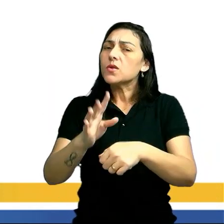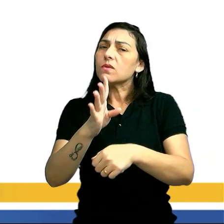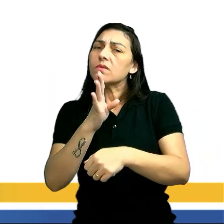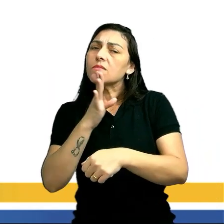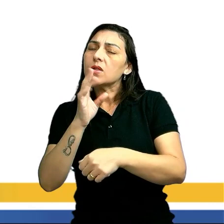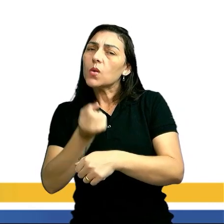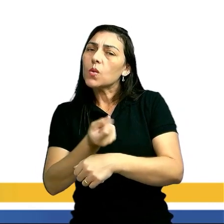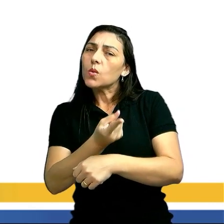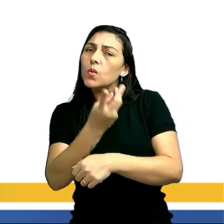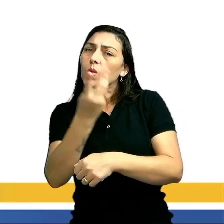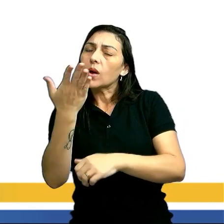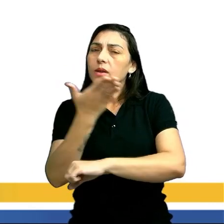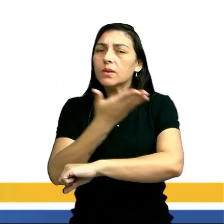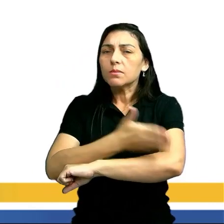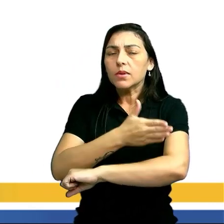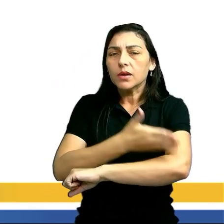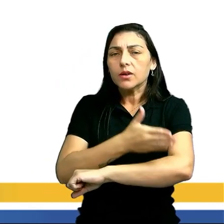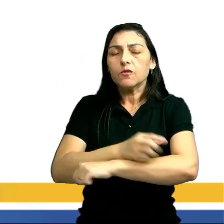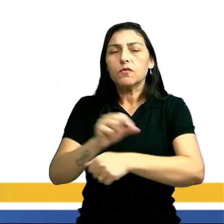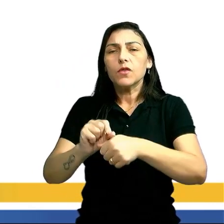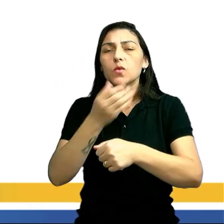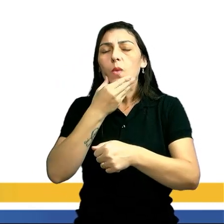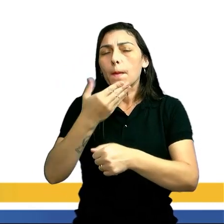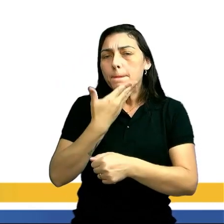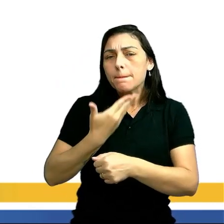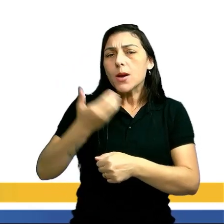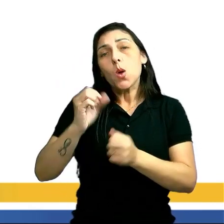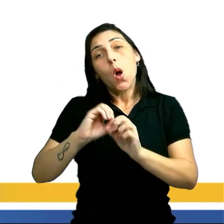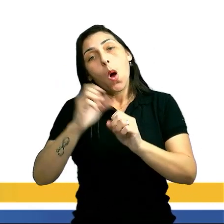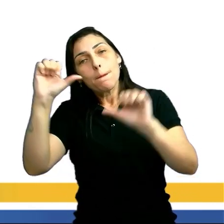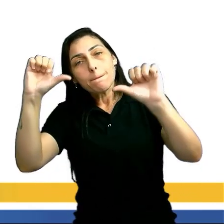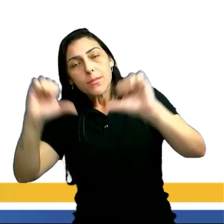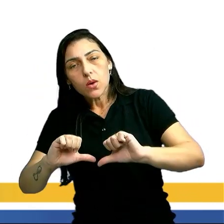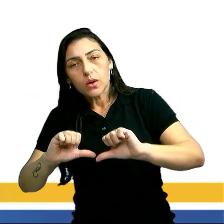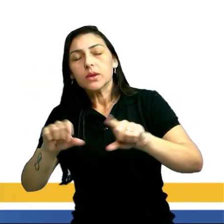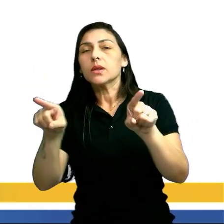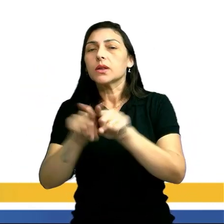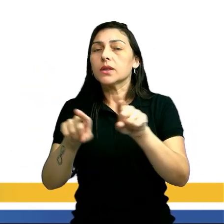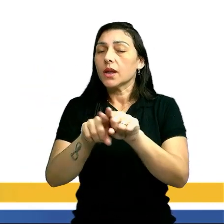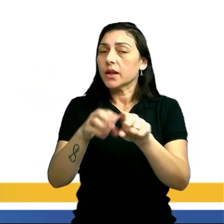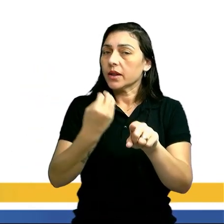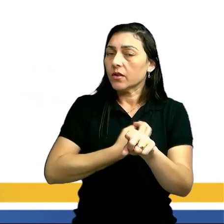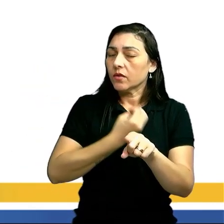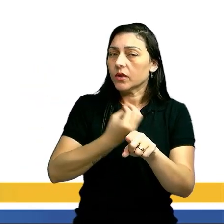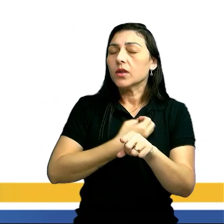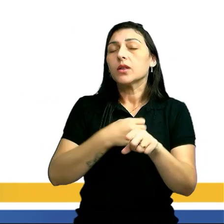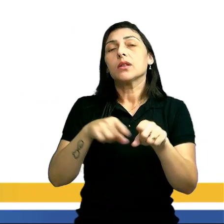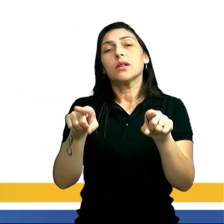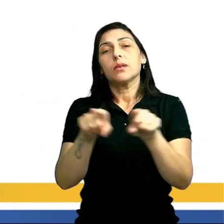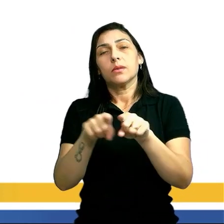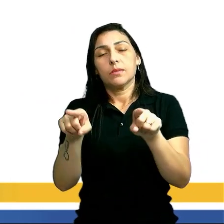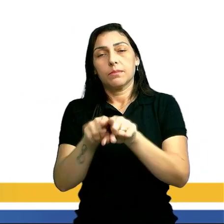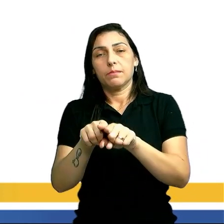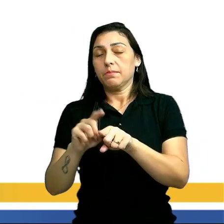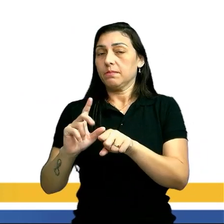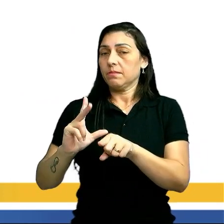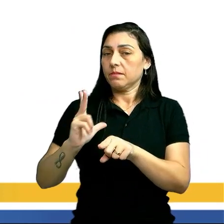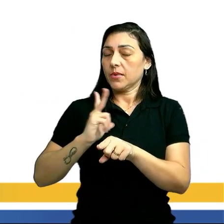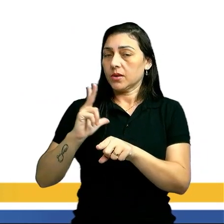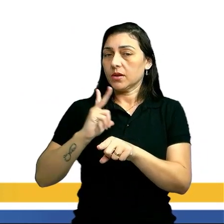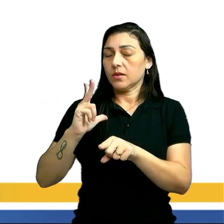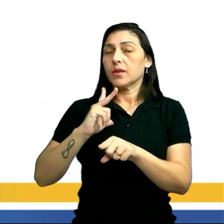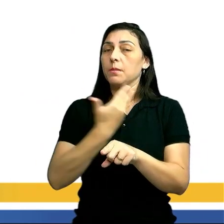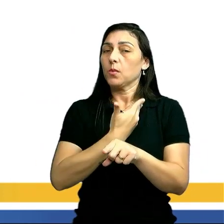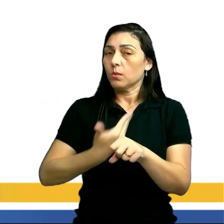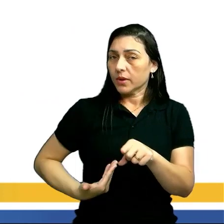conhecer quais práticas tornam os homens melhores ou piores, tanto na vida quanto na vida privada